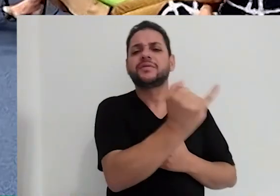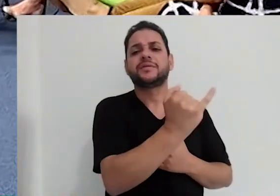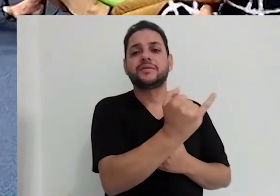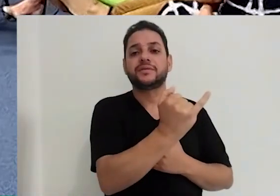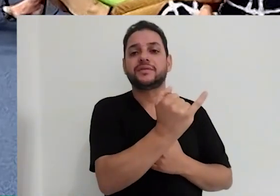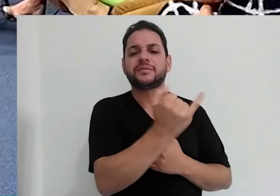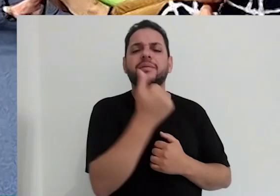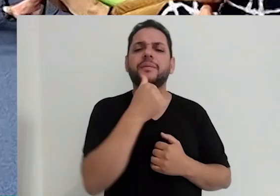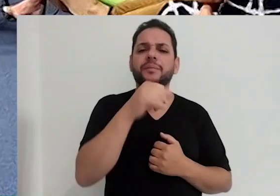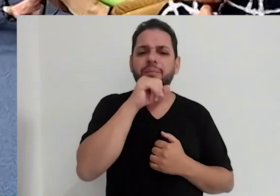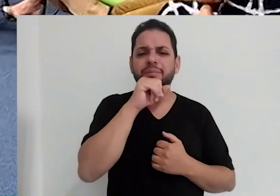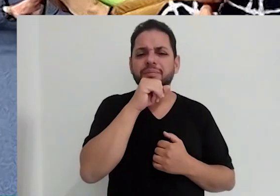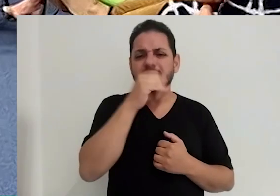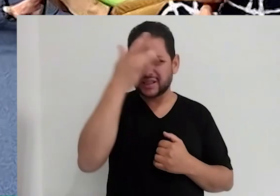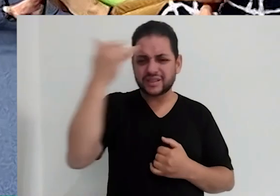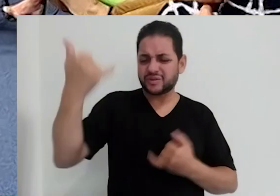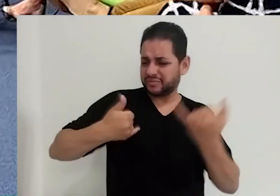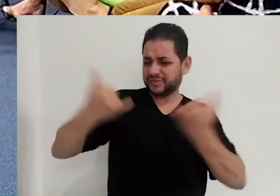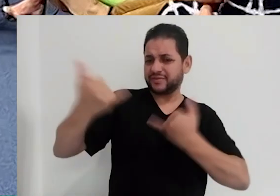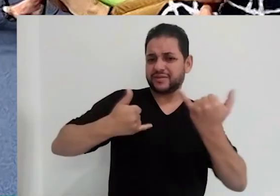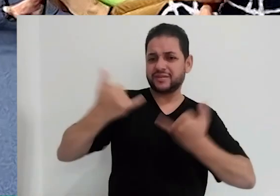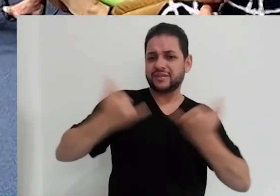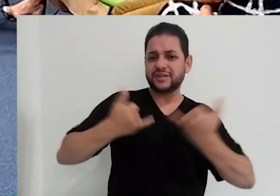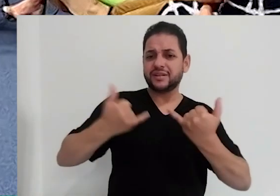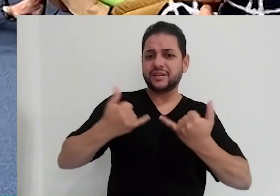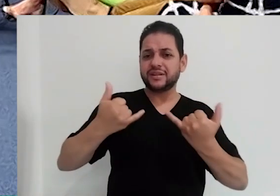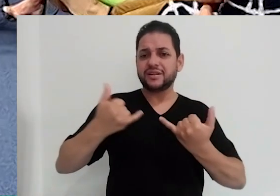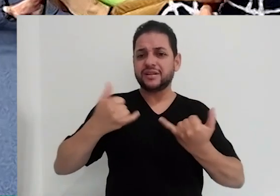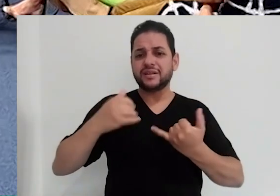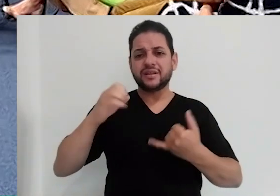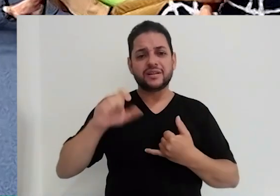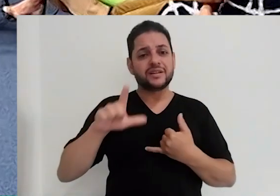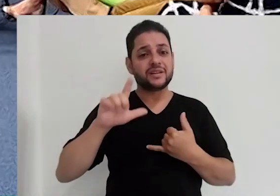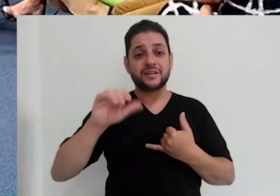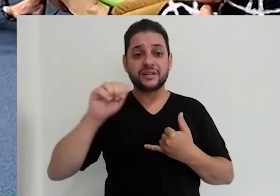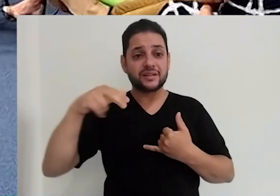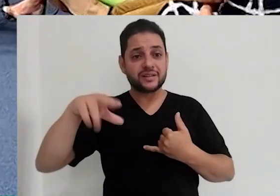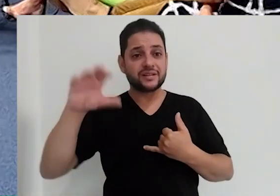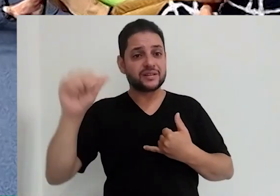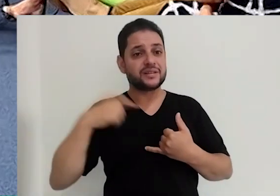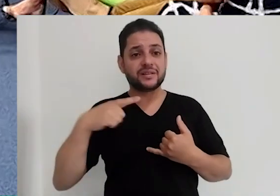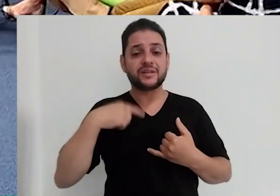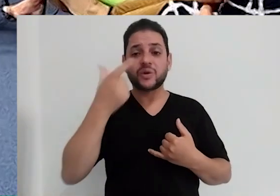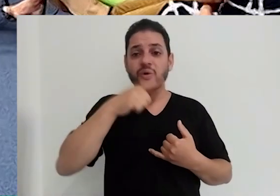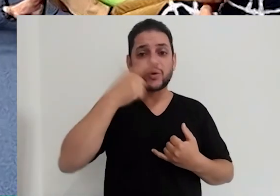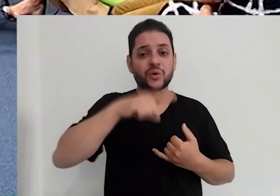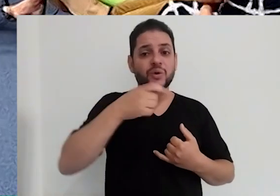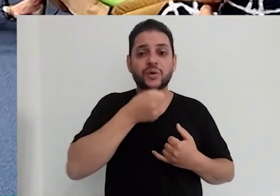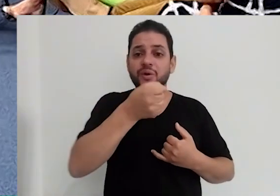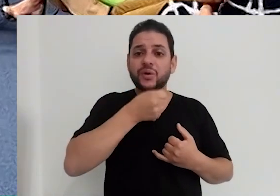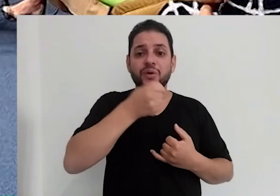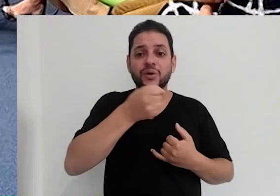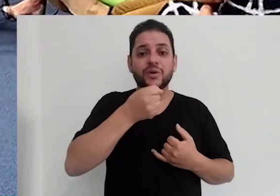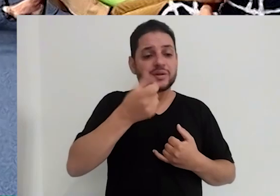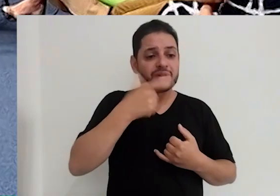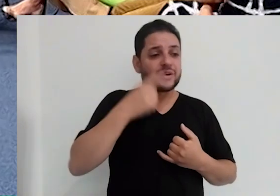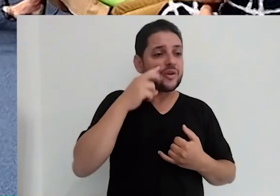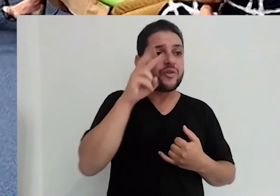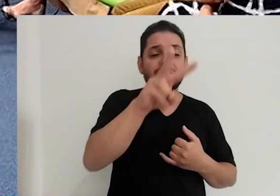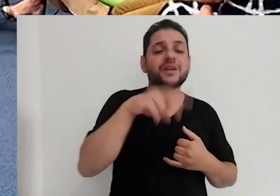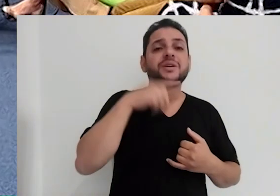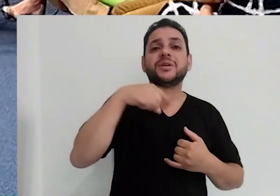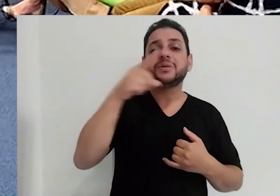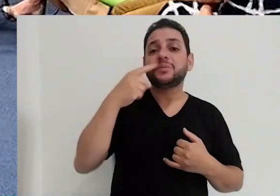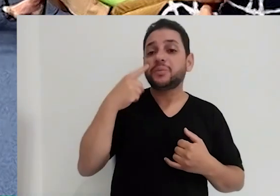mãe tá todo mundo falando ela Mariana eu não consigo assistir a reportagem porque eu acho ela muito parecida com você eu tinha o cabelo